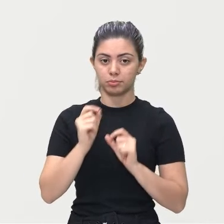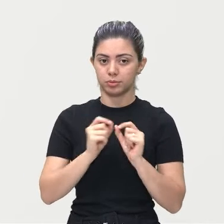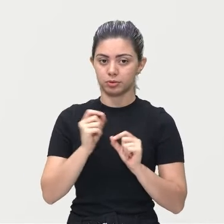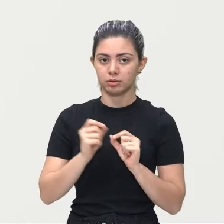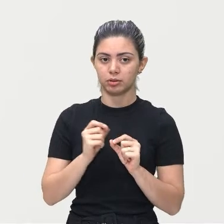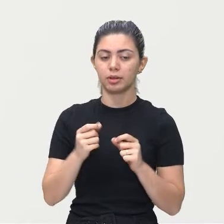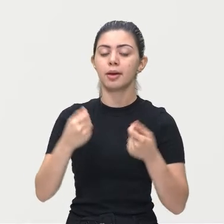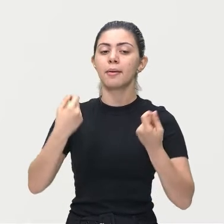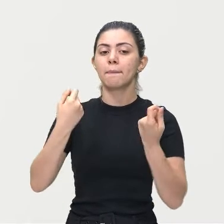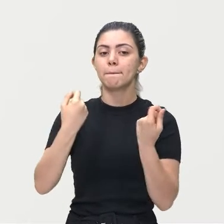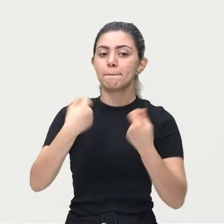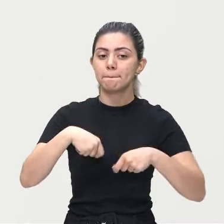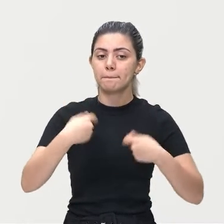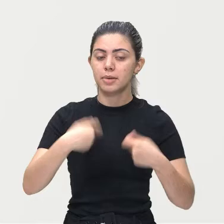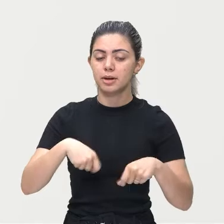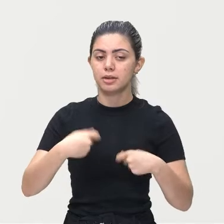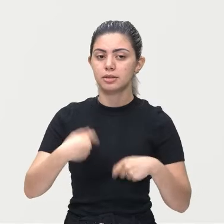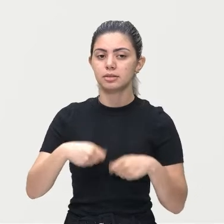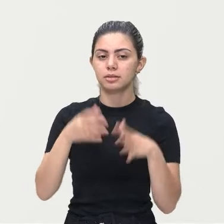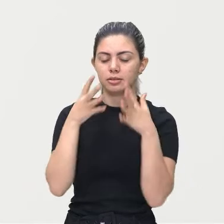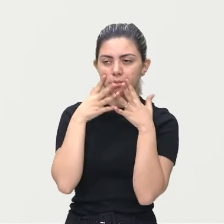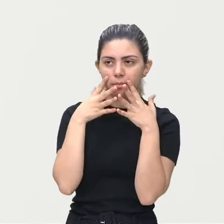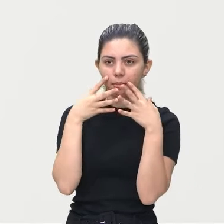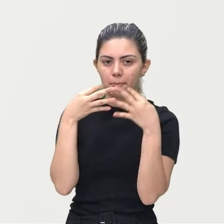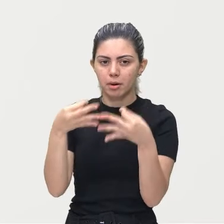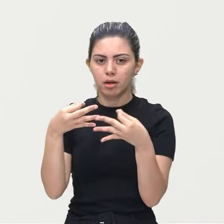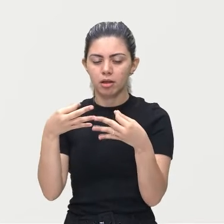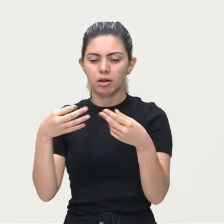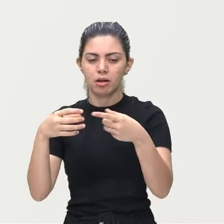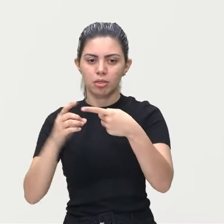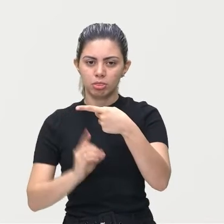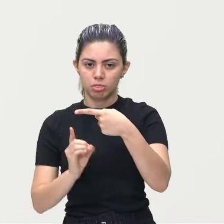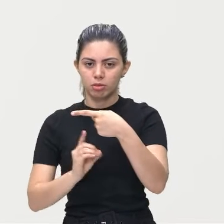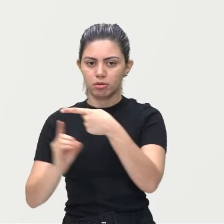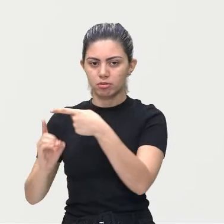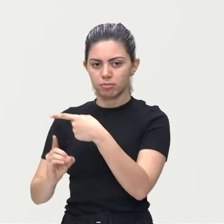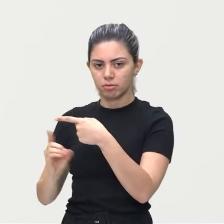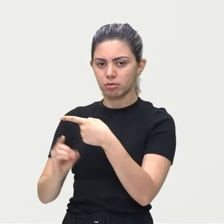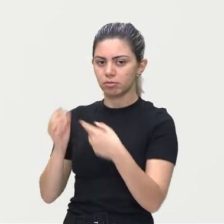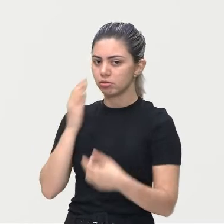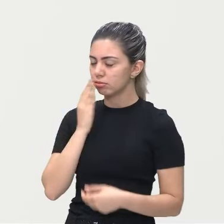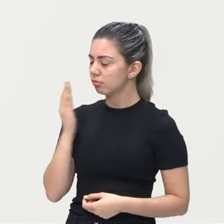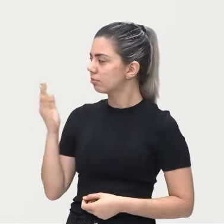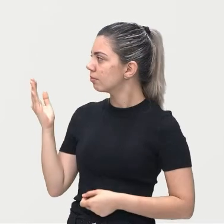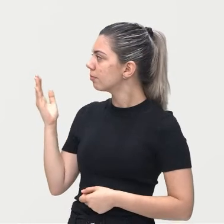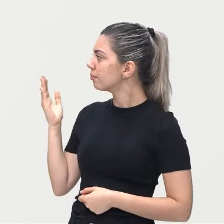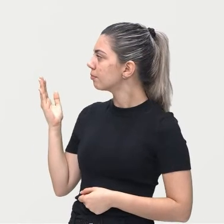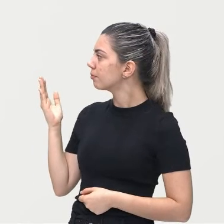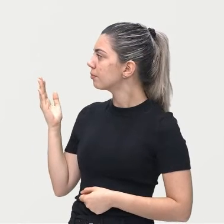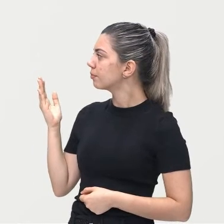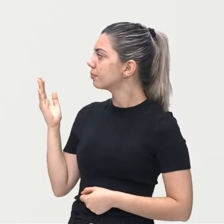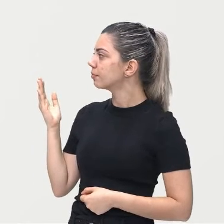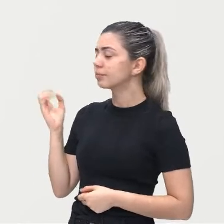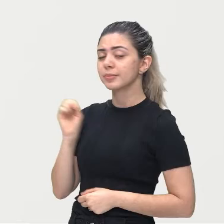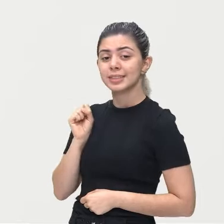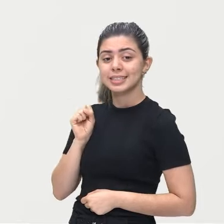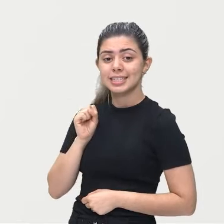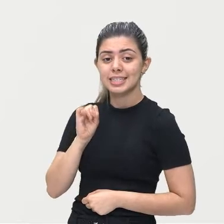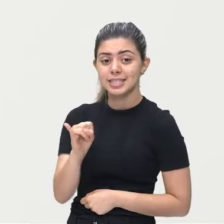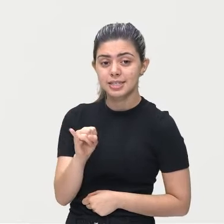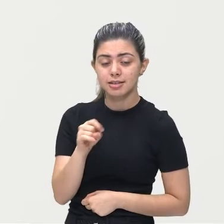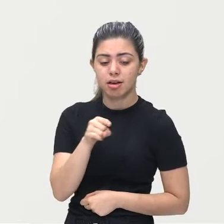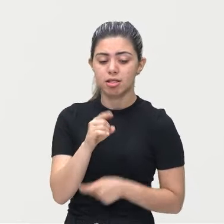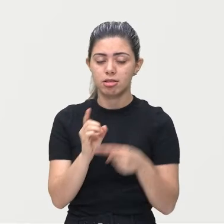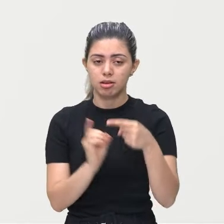você deve olhar para os denominadores. Se esses